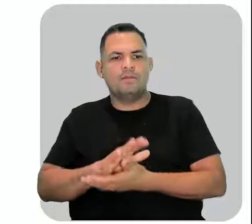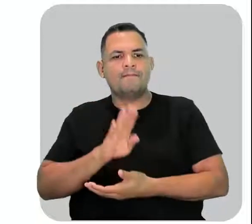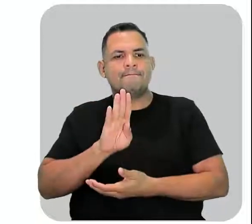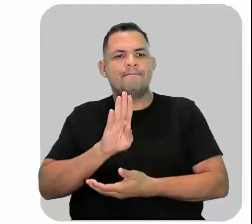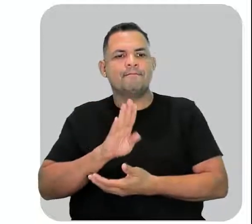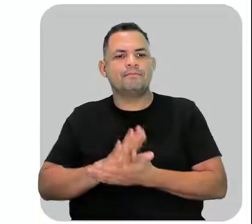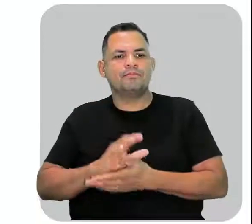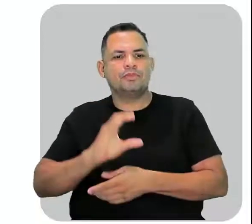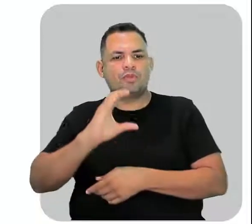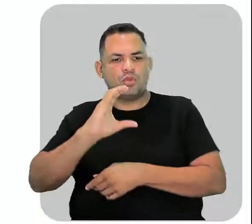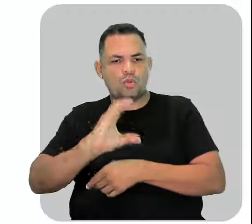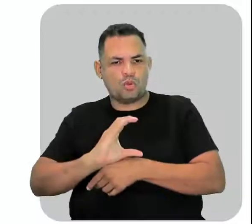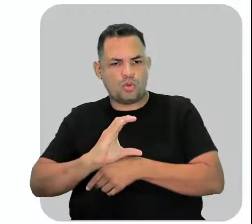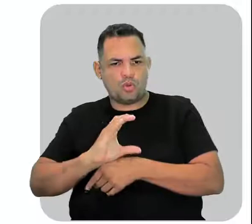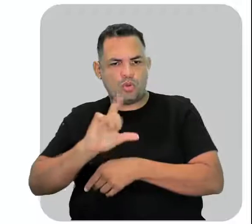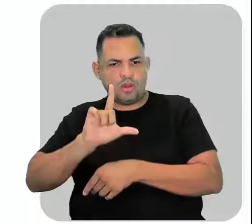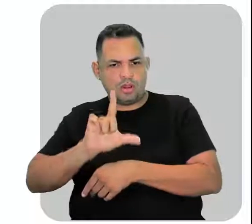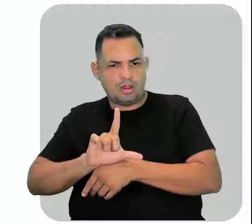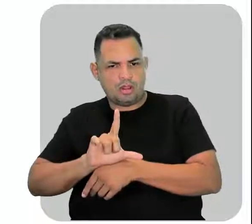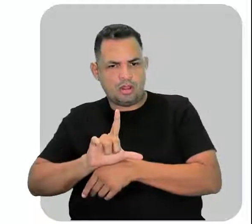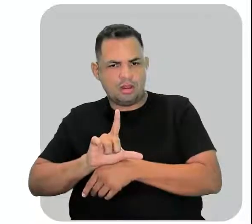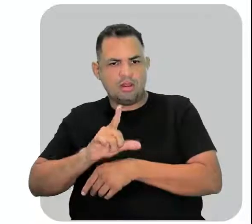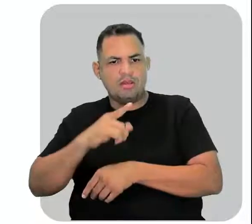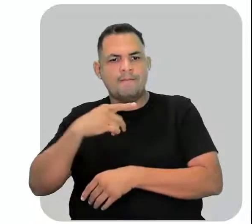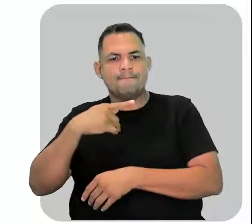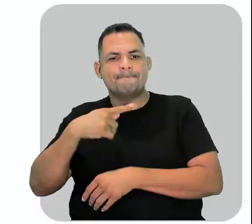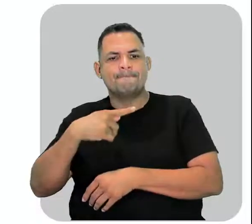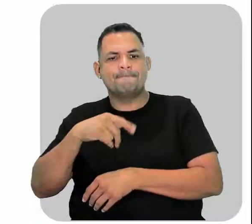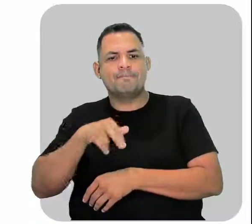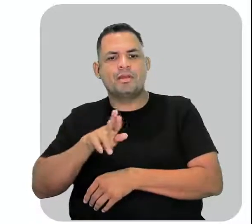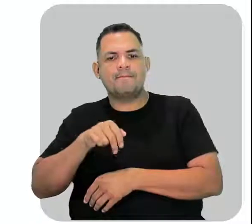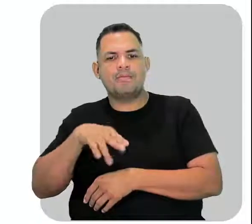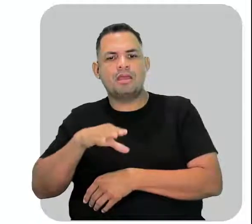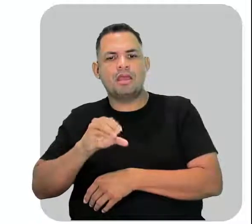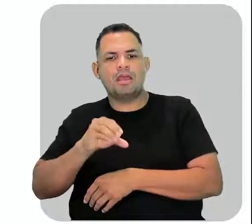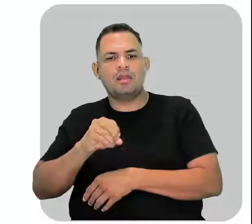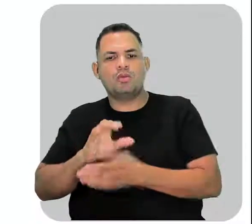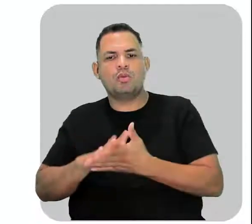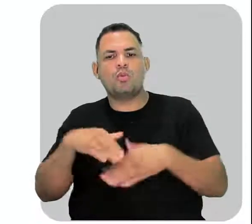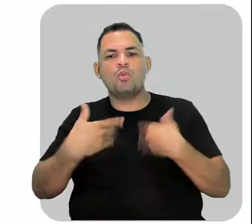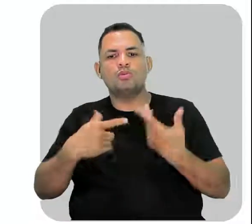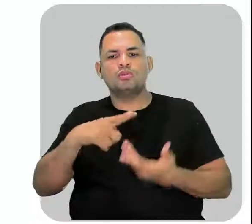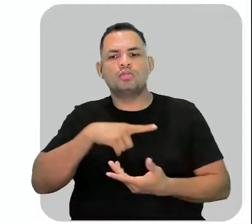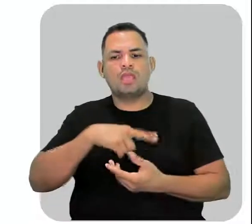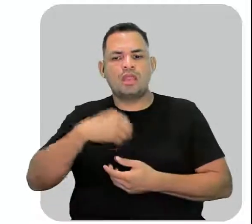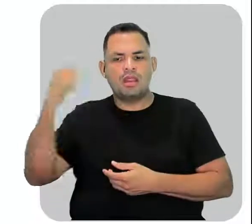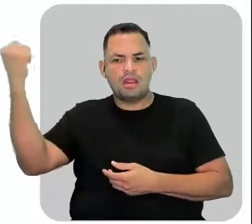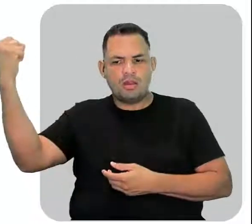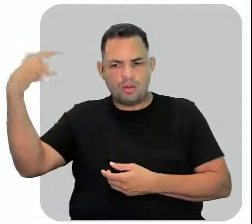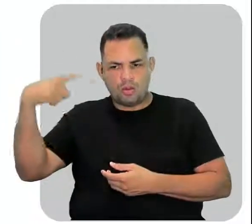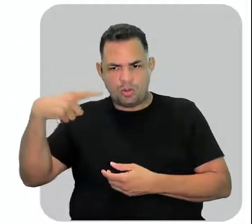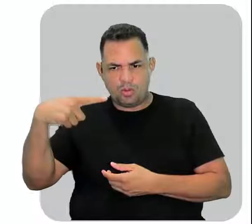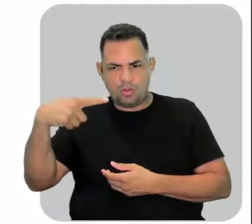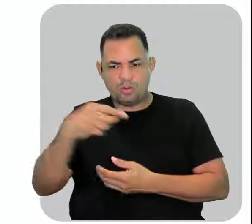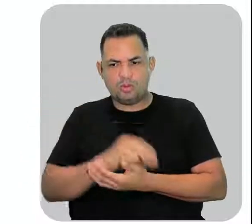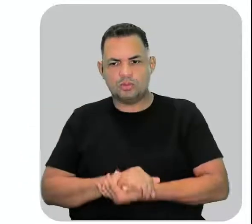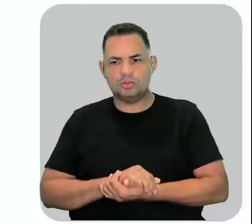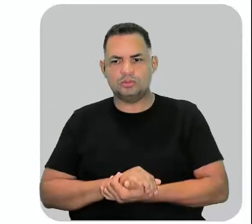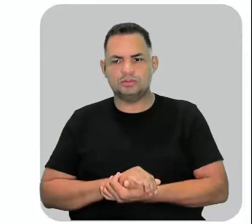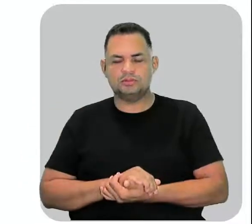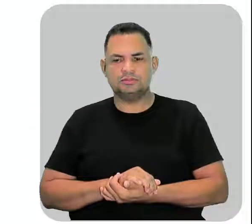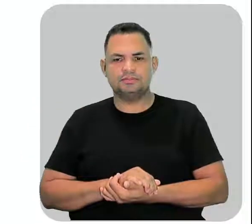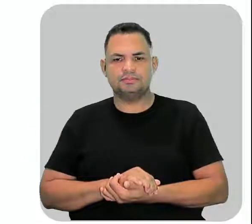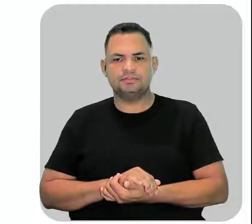B, cloração do propano em presença de luz. Nesse caso aqui, nós temos a adição do cloro na